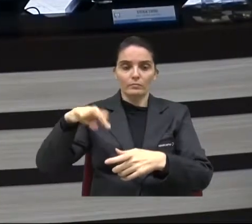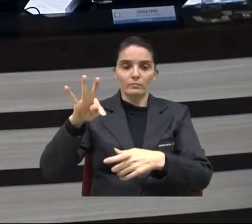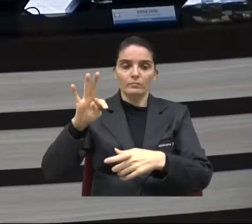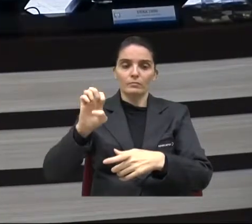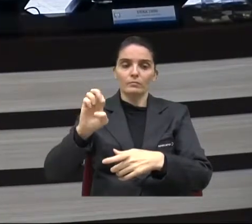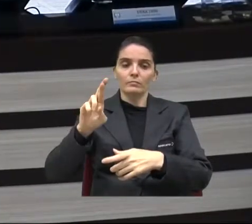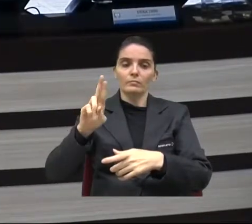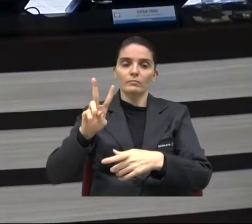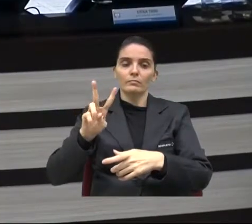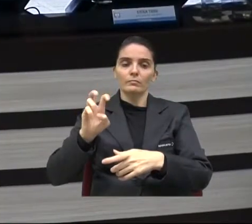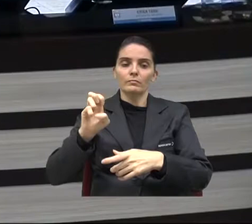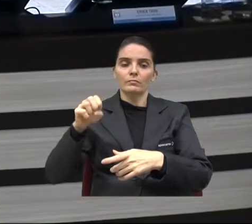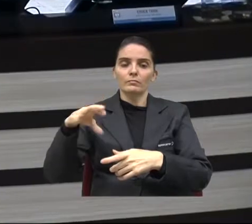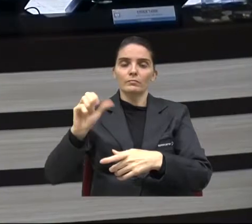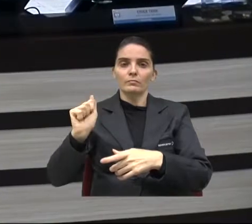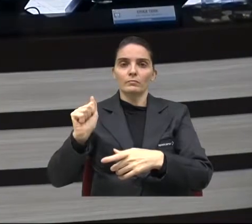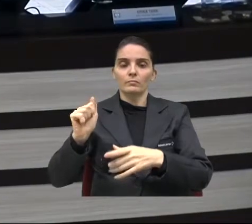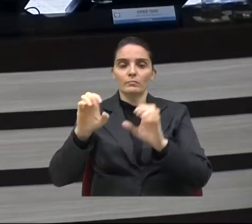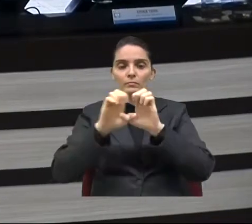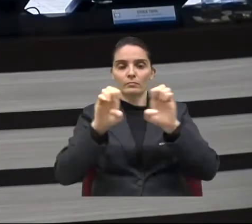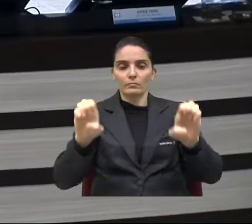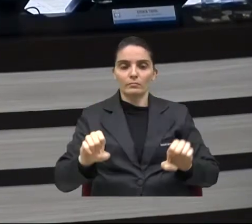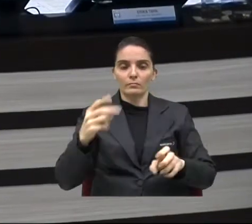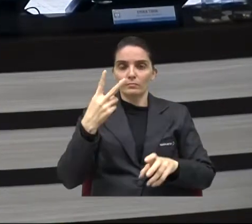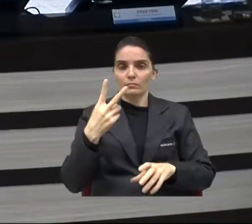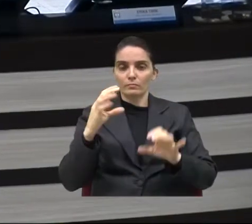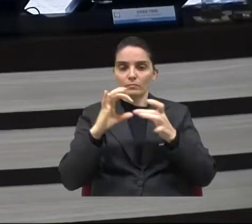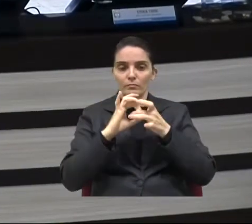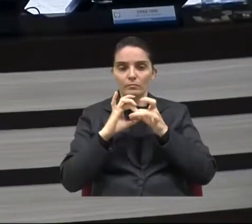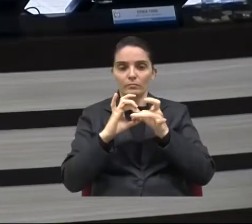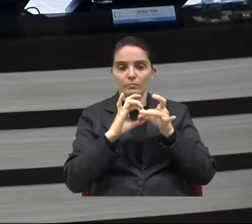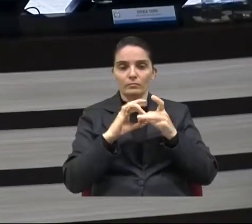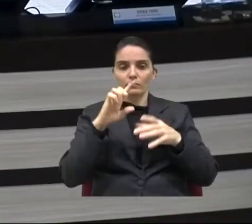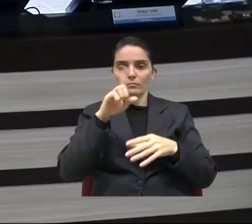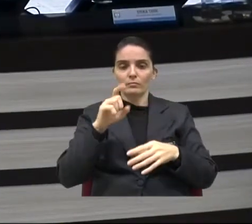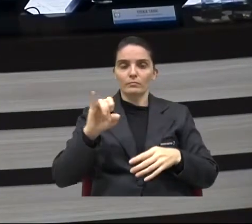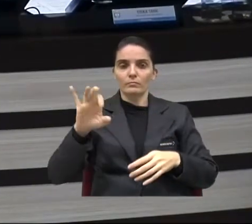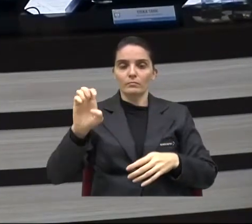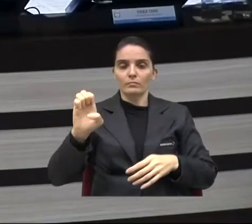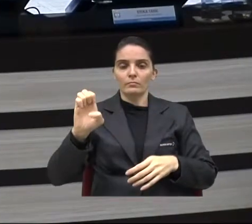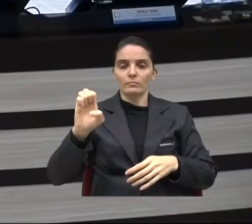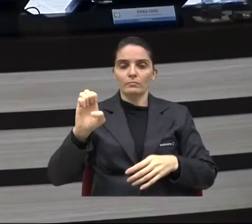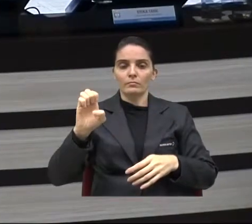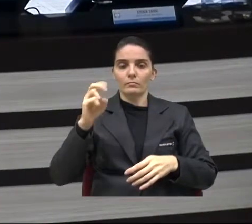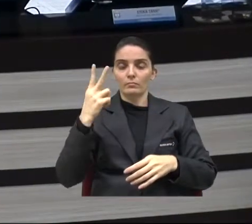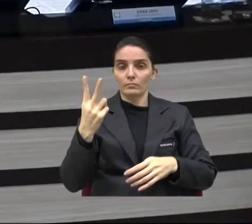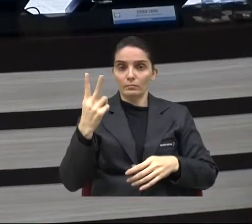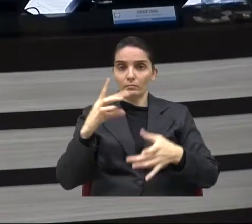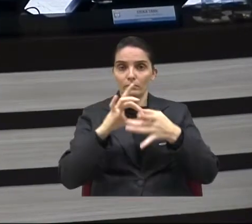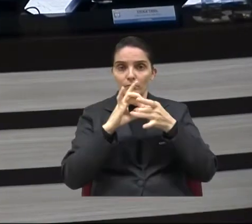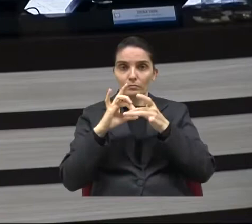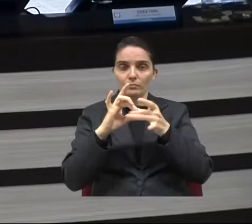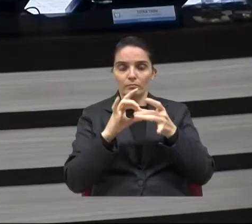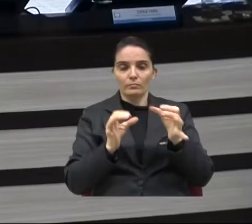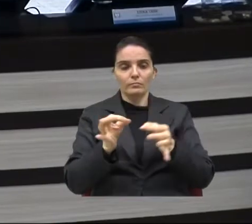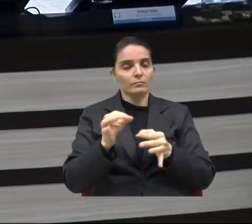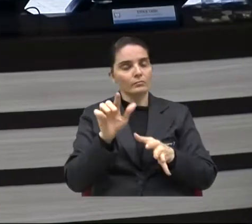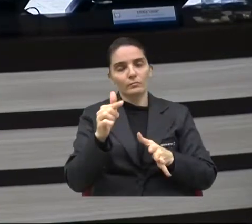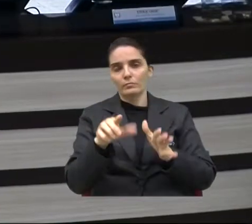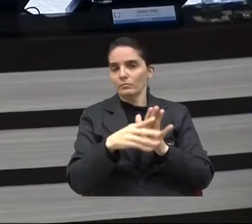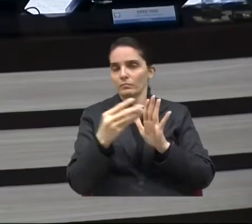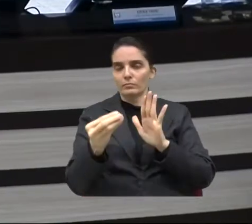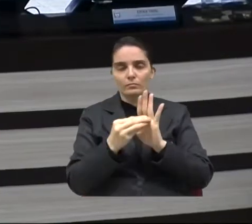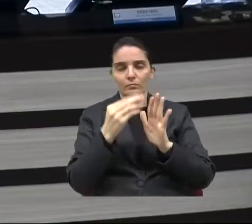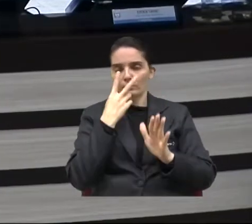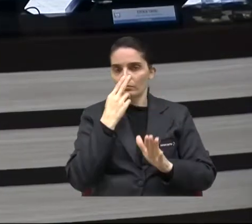Intervenção Estratégica 2 União, a ZIE 2 União, e da outras providências. O projeto não contém emendas e o